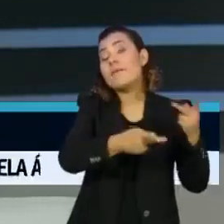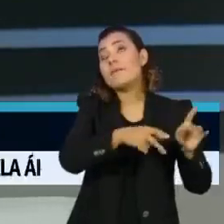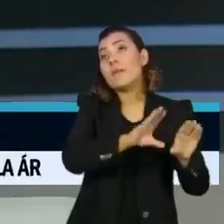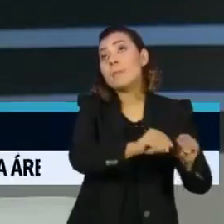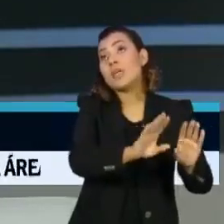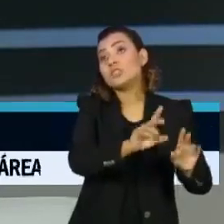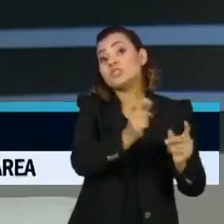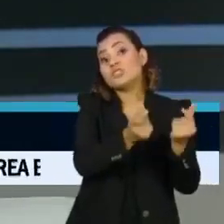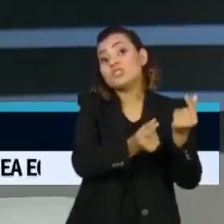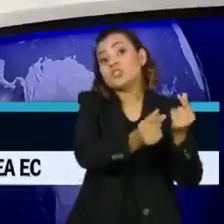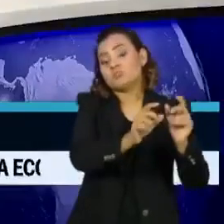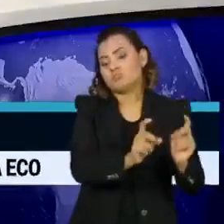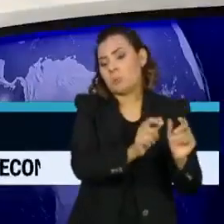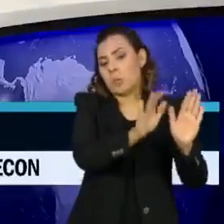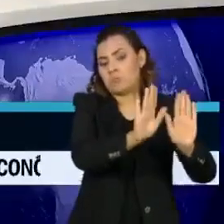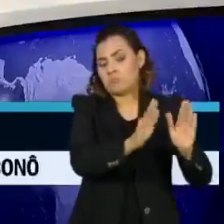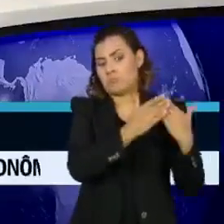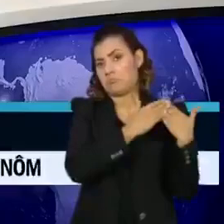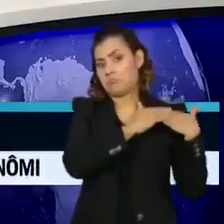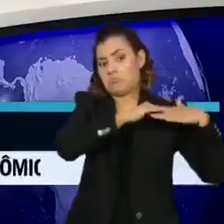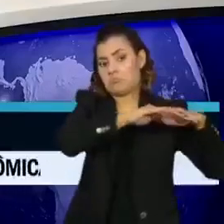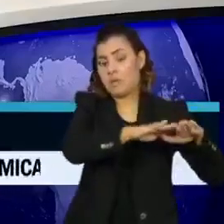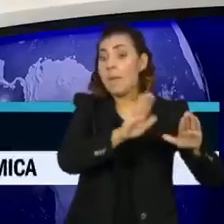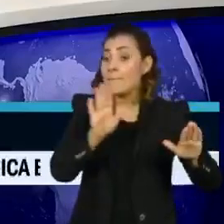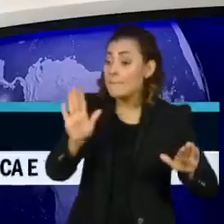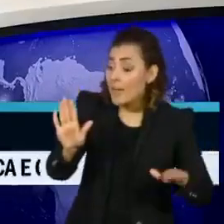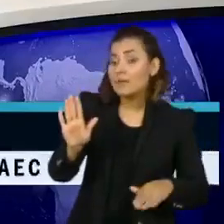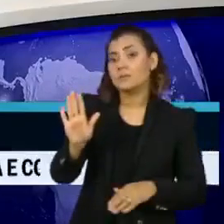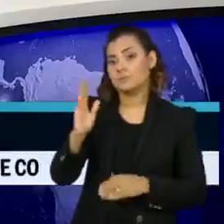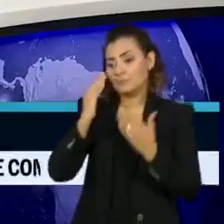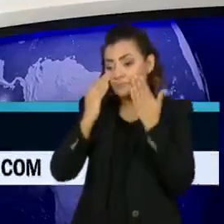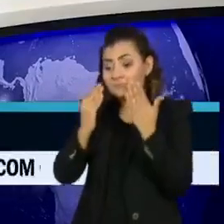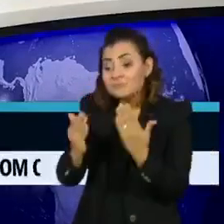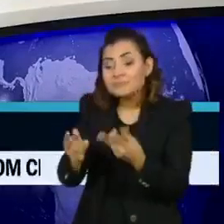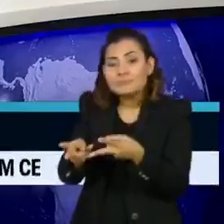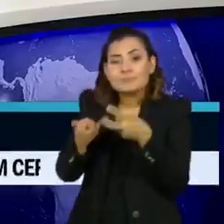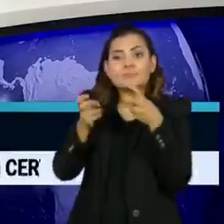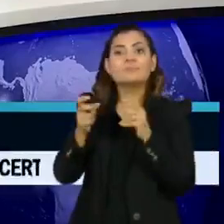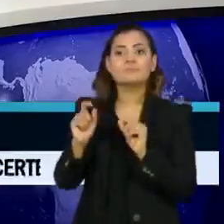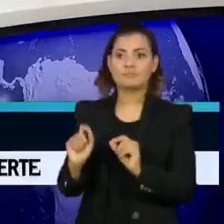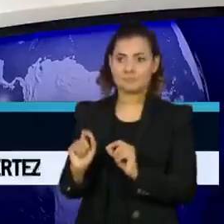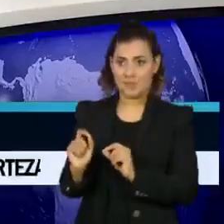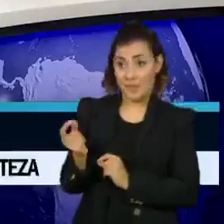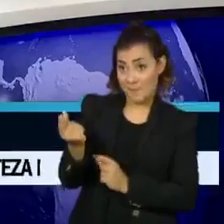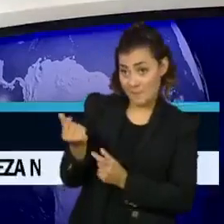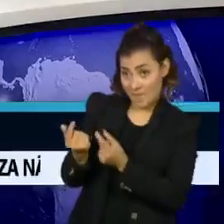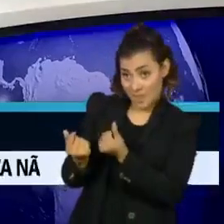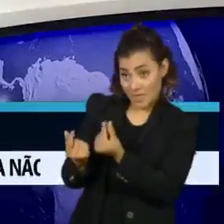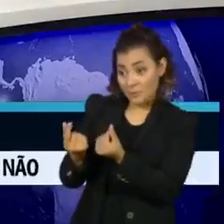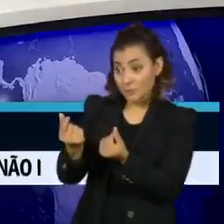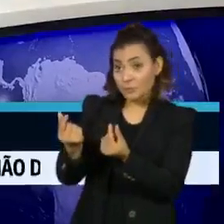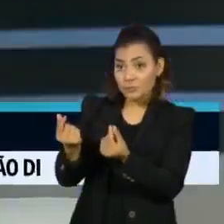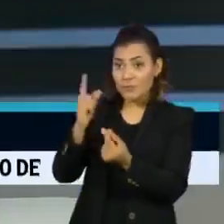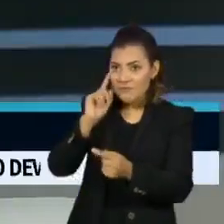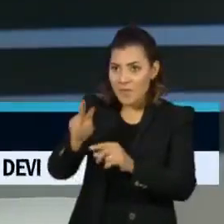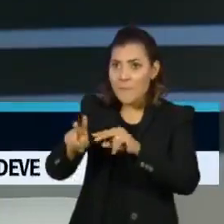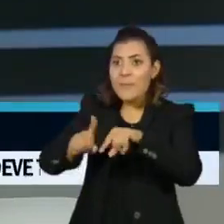com isso, que podem dizer. Mas é bastante claro, não é, que os preços de commodities que